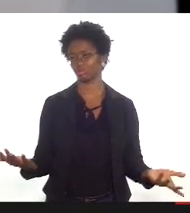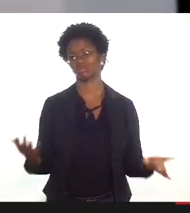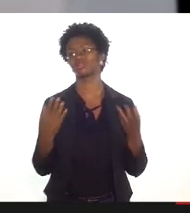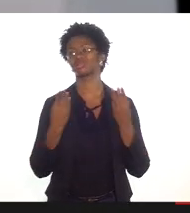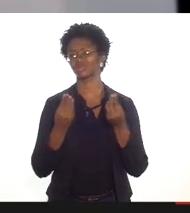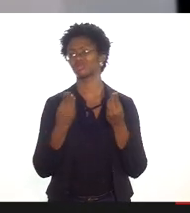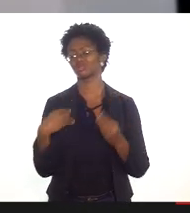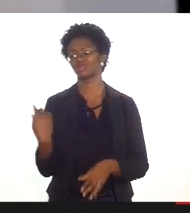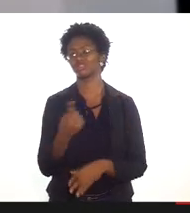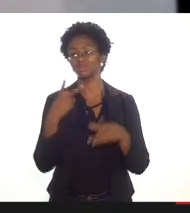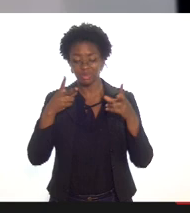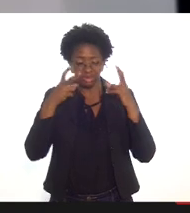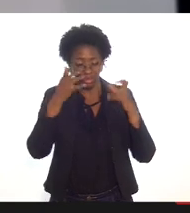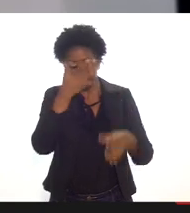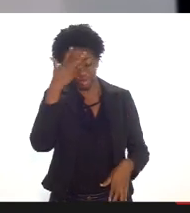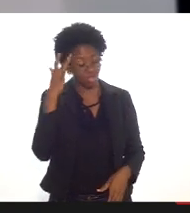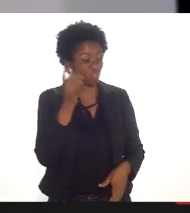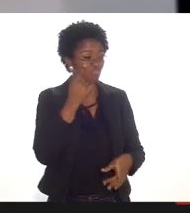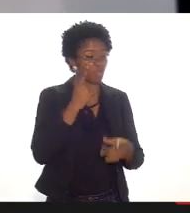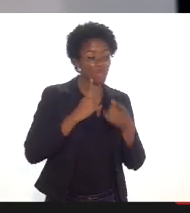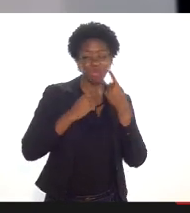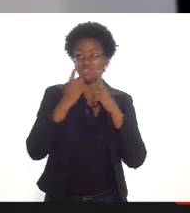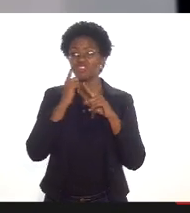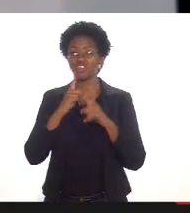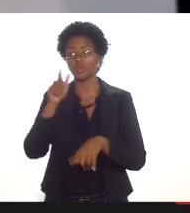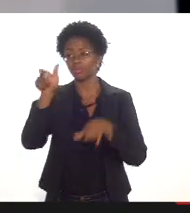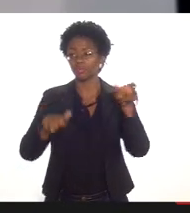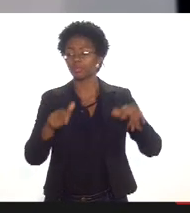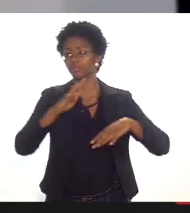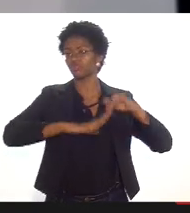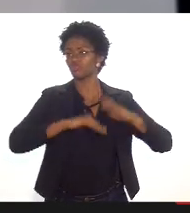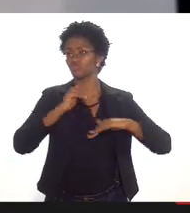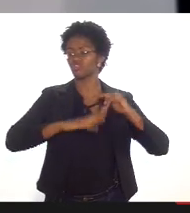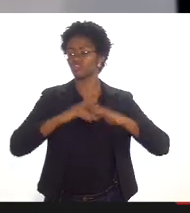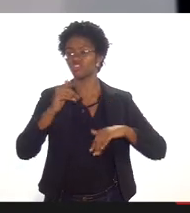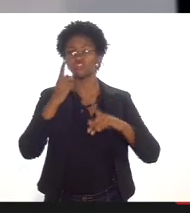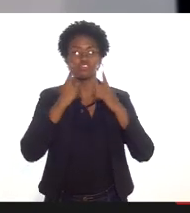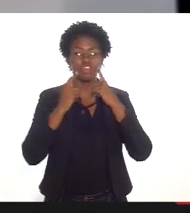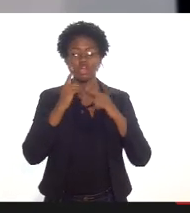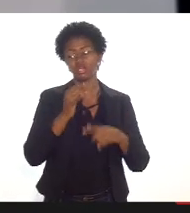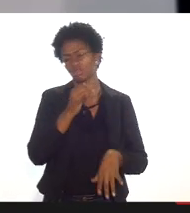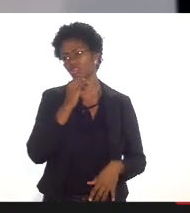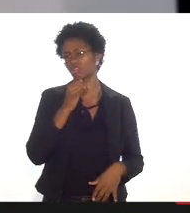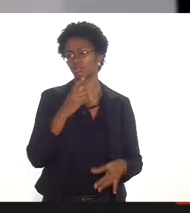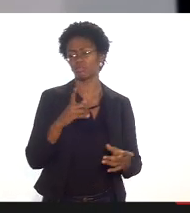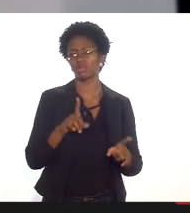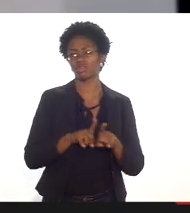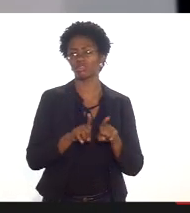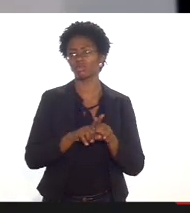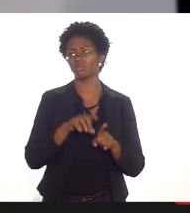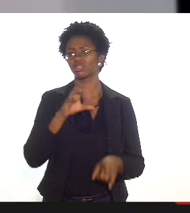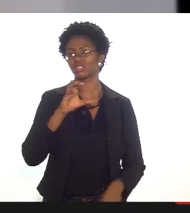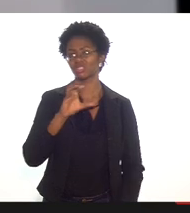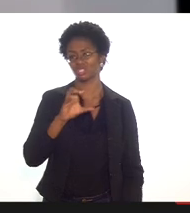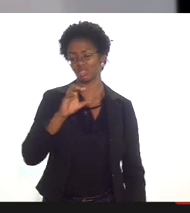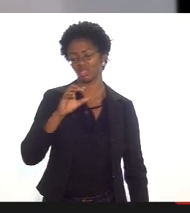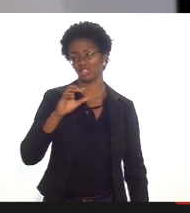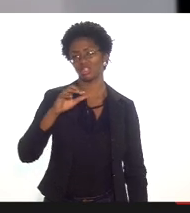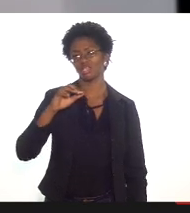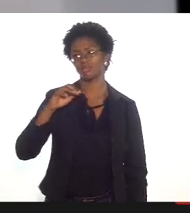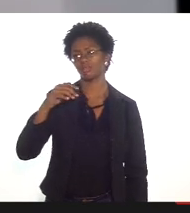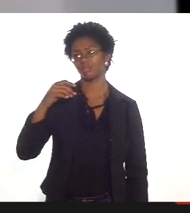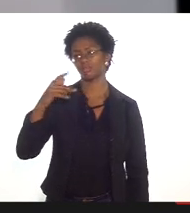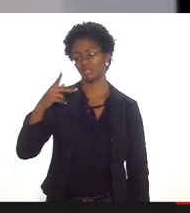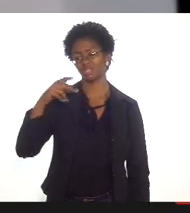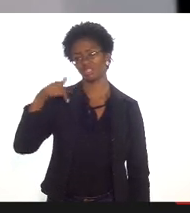de muita gente chorando, muitos profissionais chorando, inclusive no CTQ, o Centro de Tratamento de Queimados do Hospital do Andaraí,